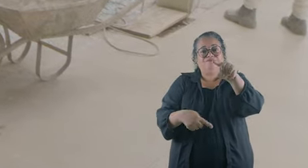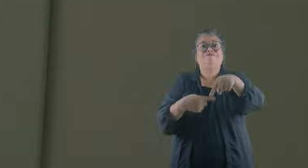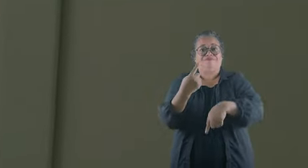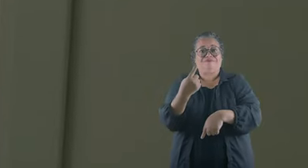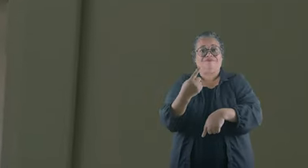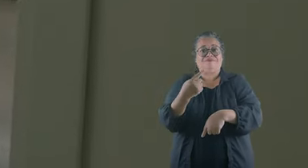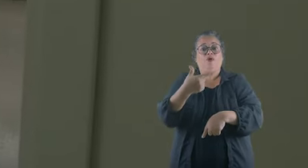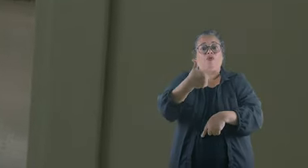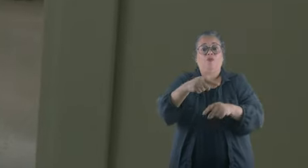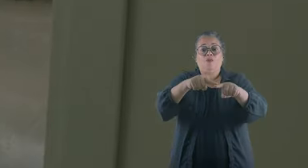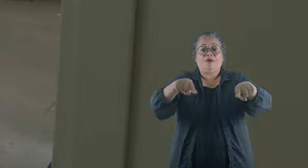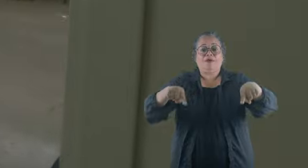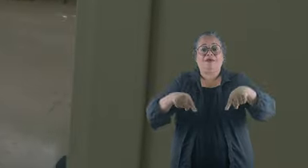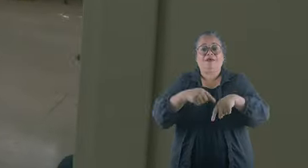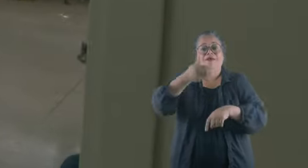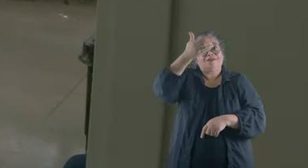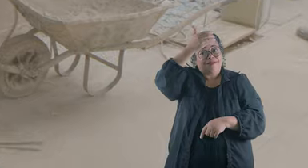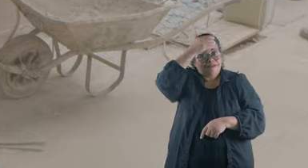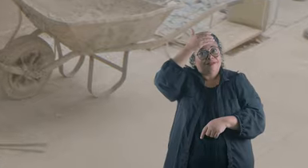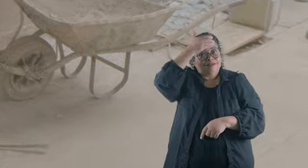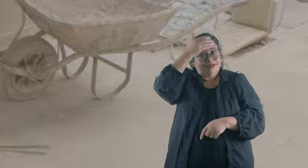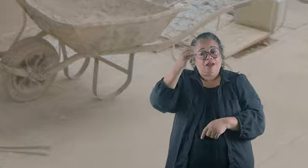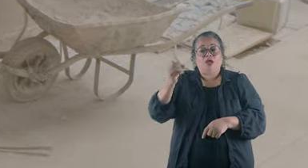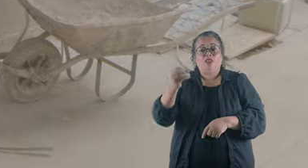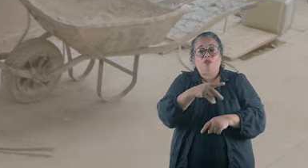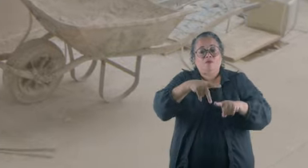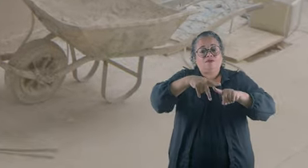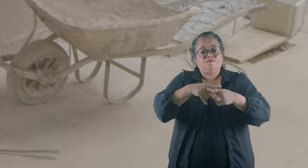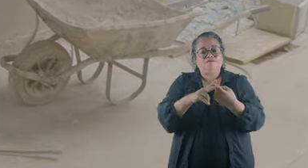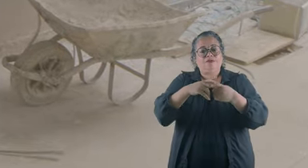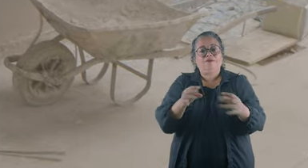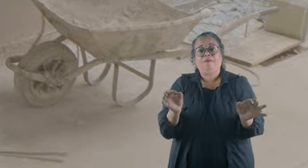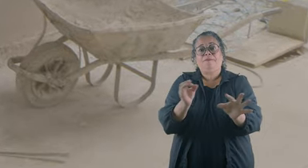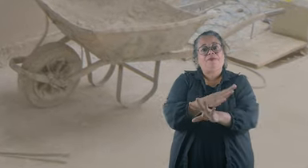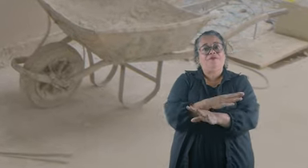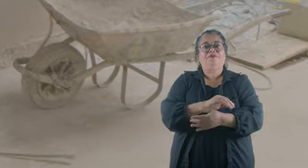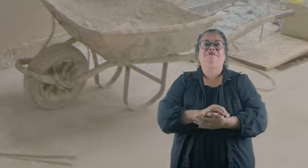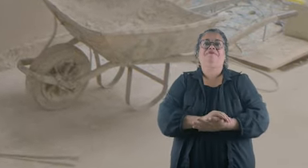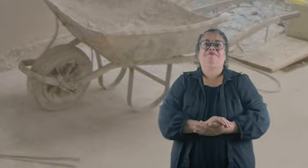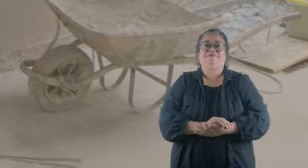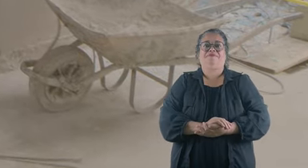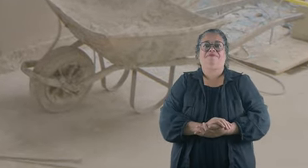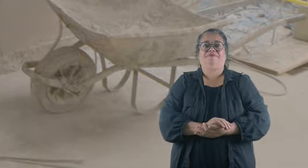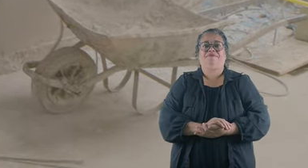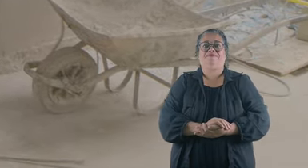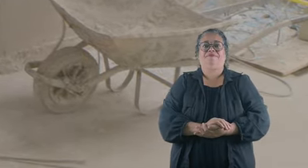ampliação também avançam, com duas enfermarias e outras melhorias concluídas.